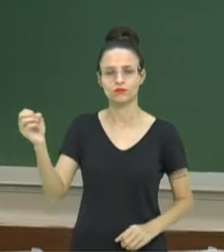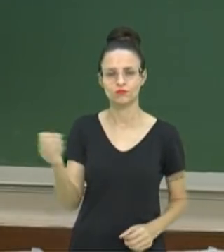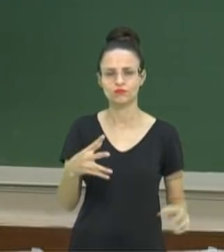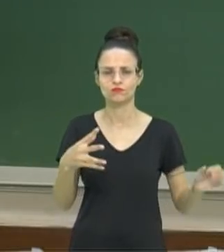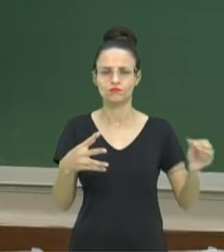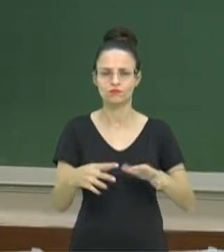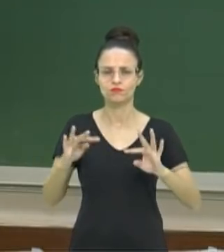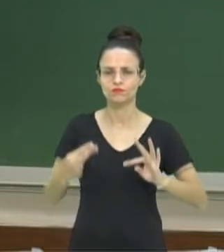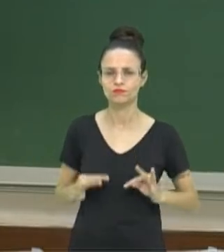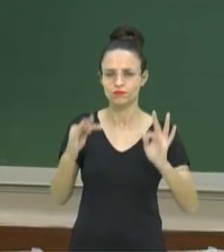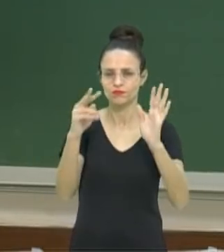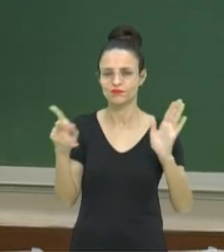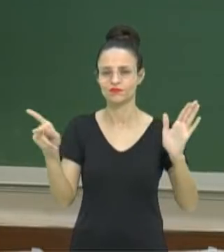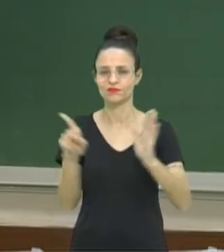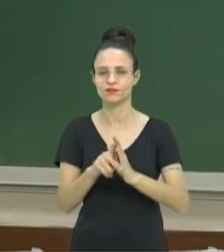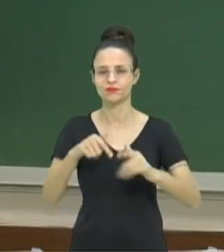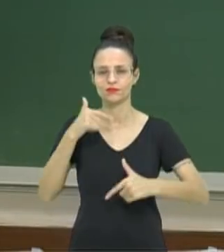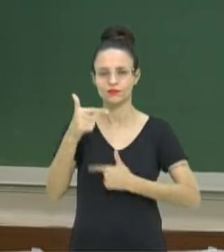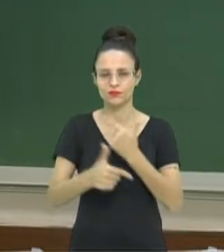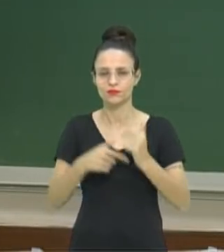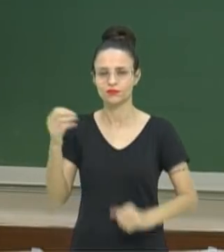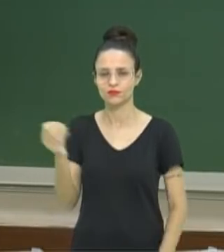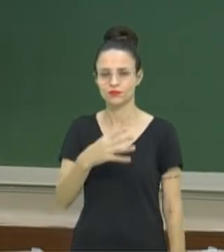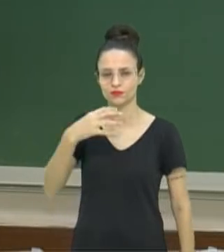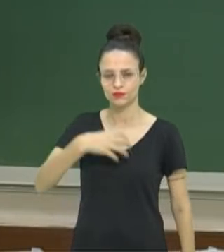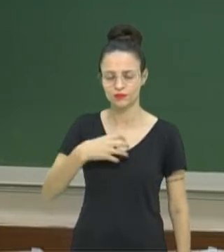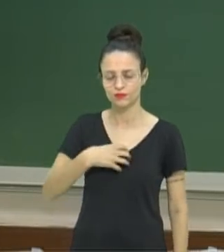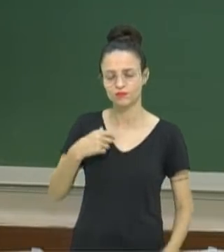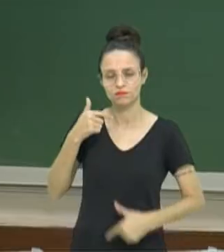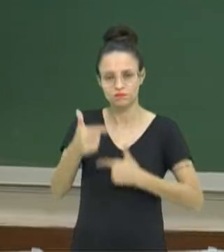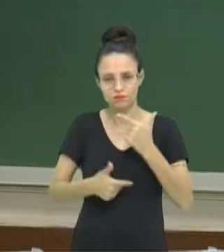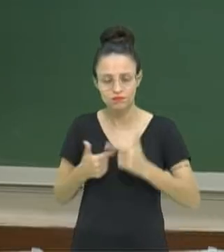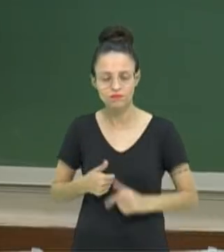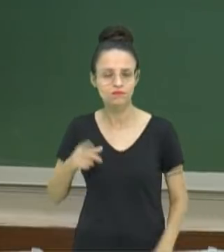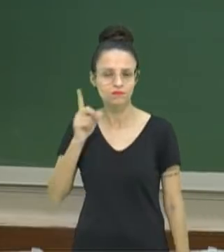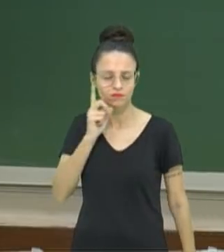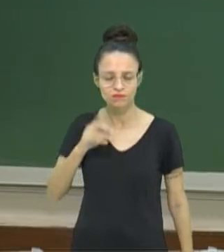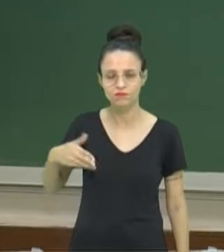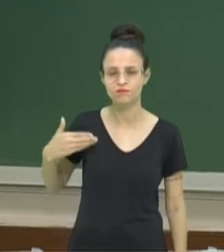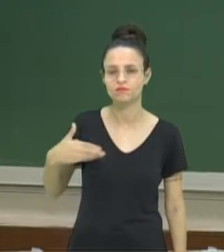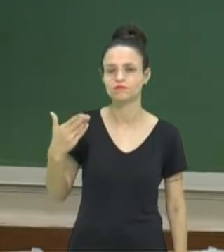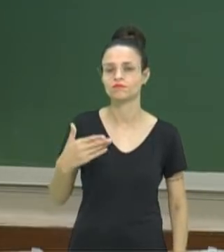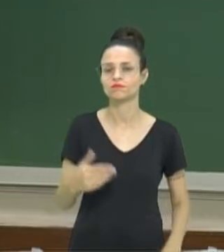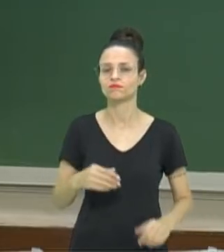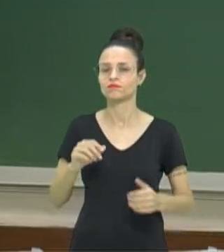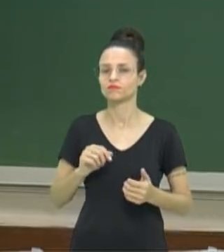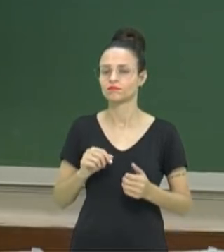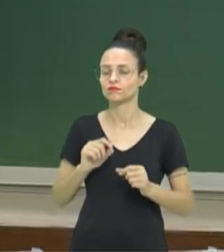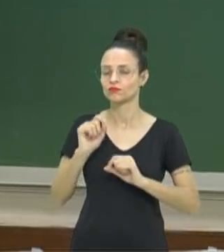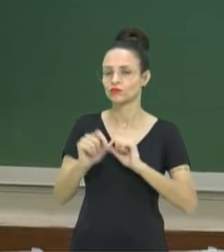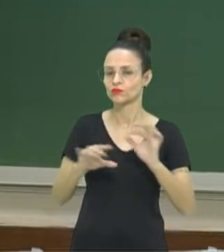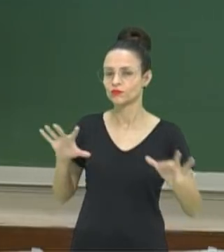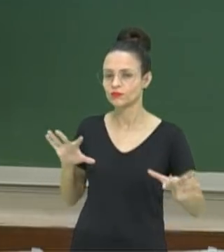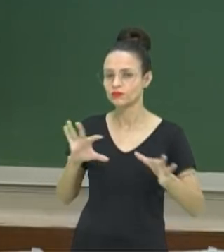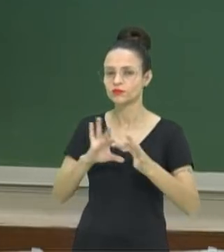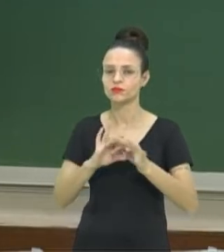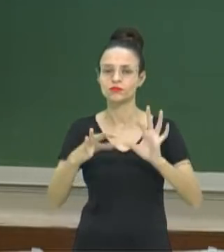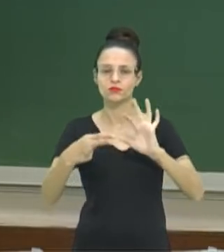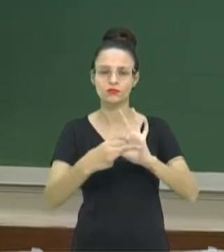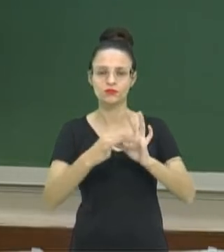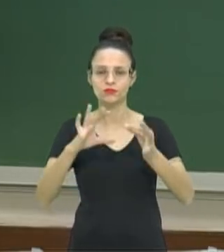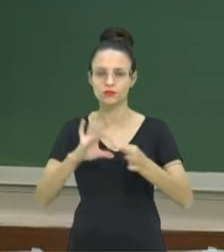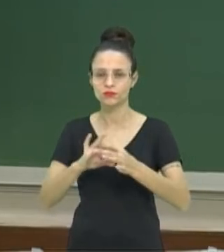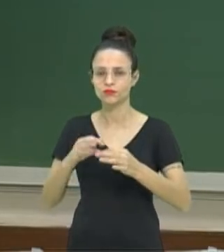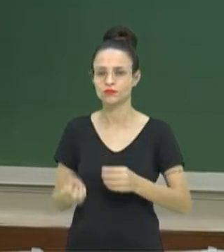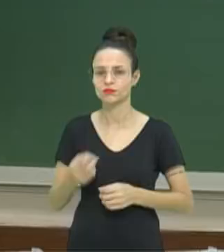o trabalho, novas maneiras de realizar suas atividades cotidianas, ou elas iam se aproximando entre si, formando